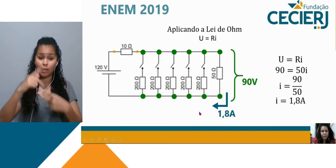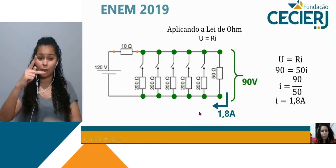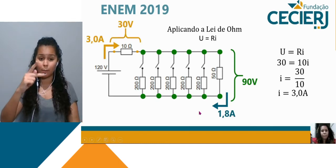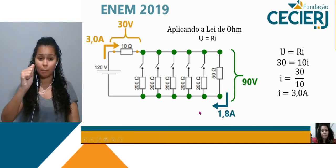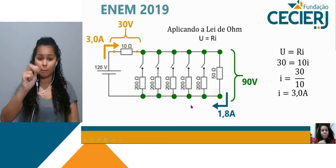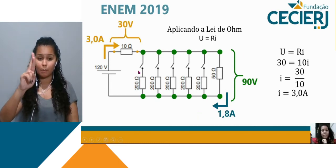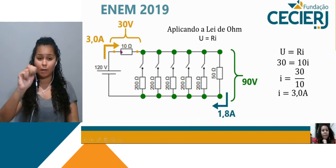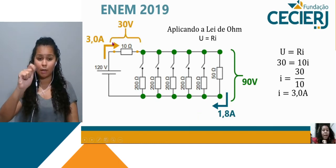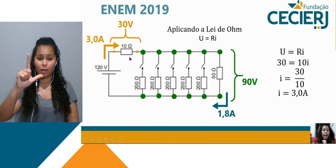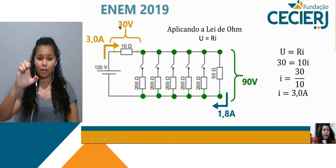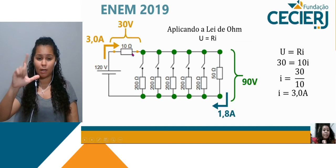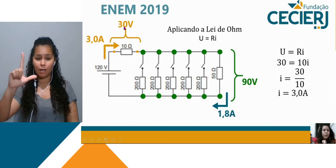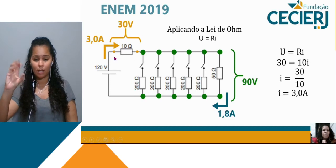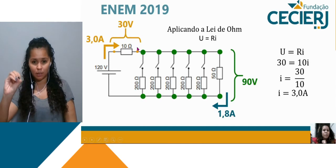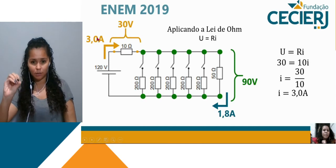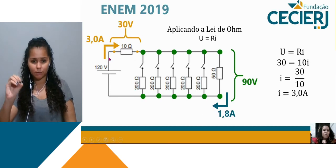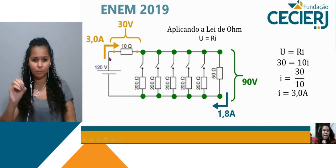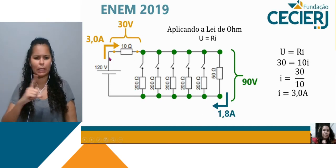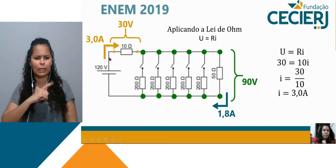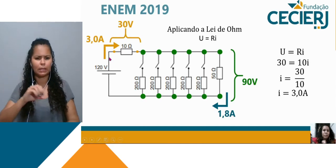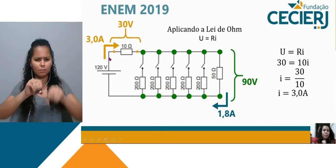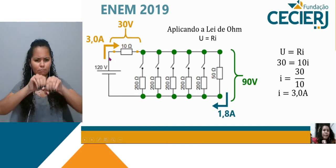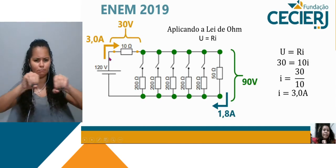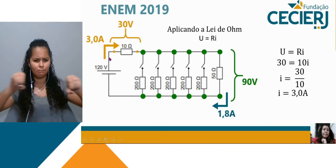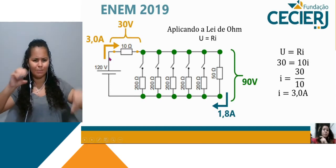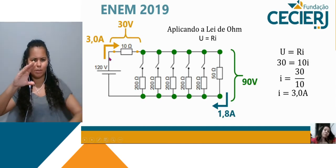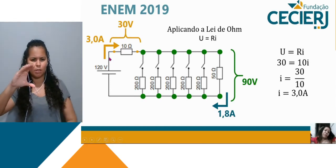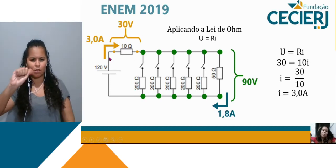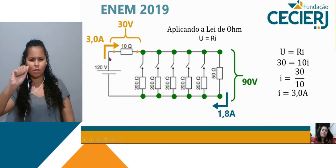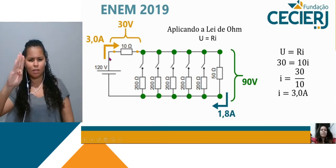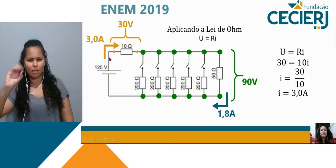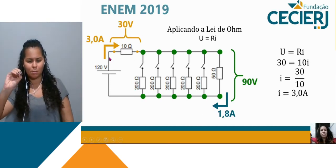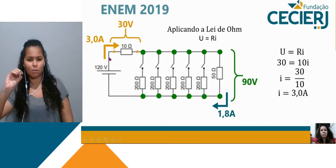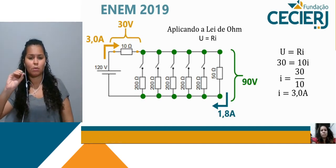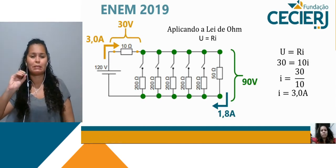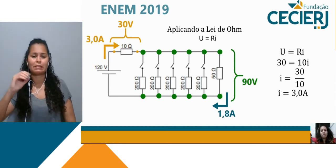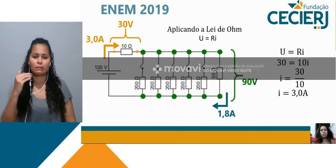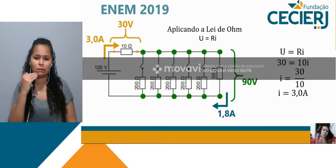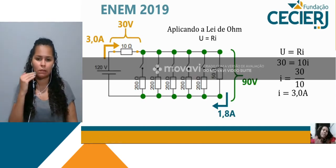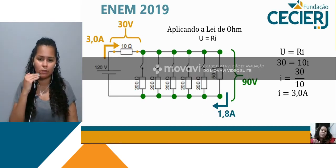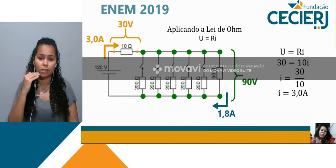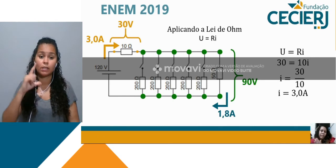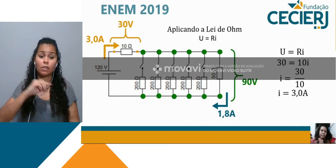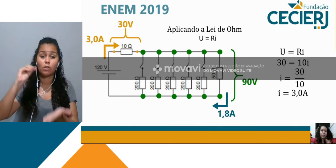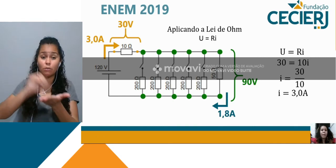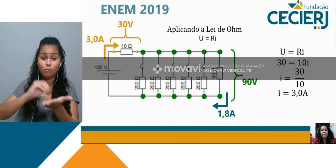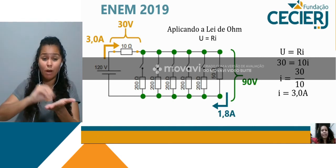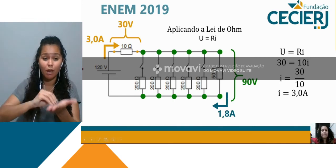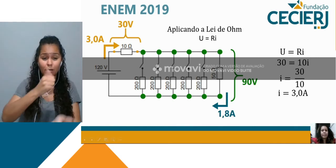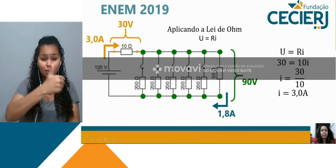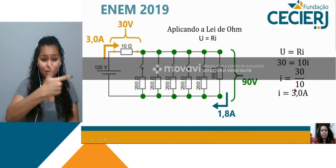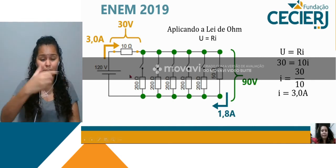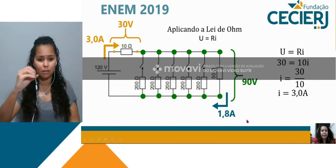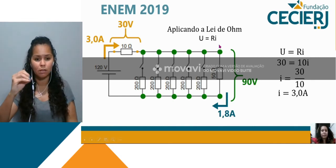paralelo, perdão. Aí o cabo mal dimensionado, ele tem o que falta para 120. Então, se eu já gastei 90,